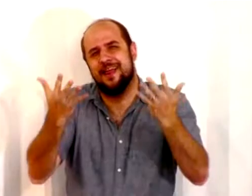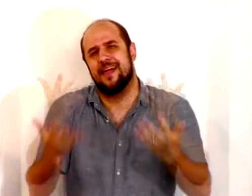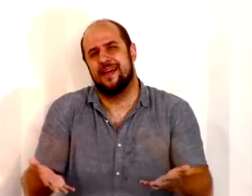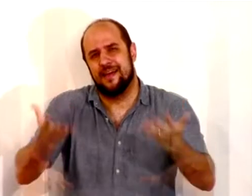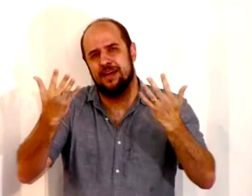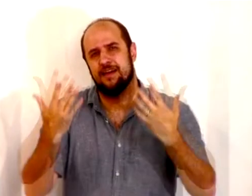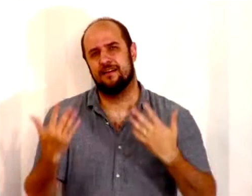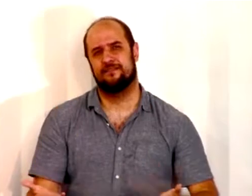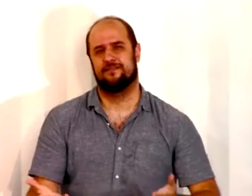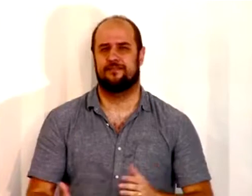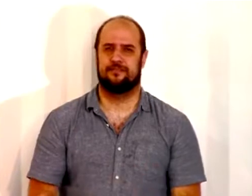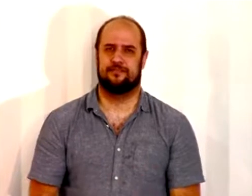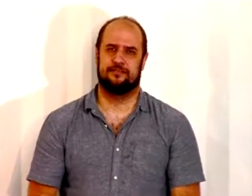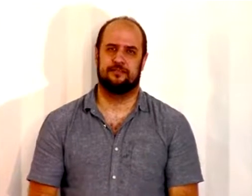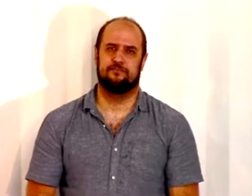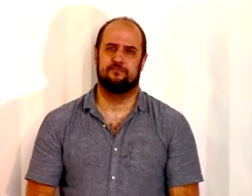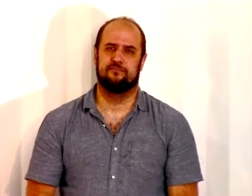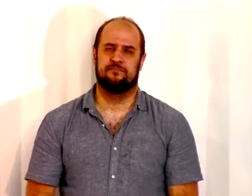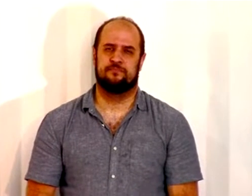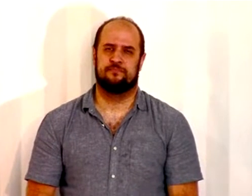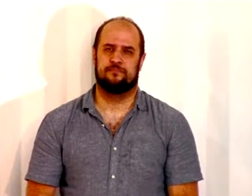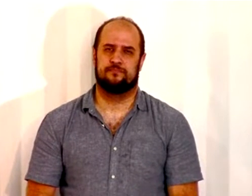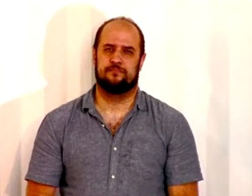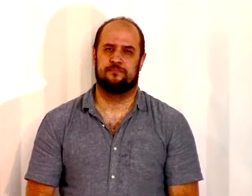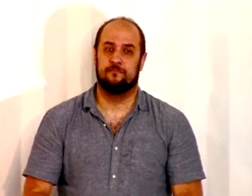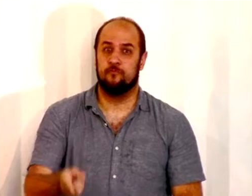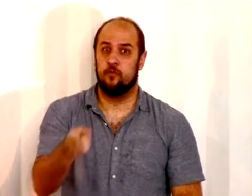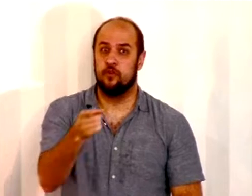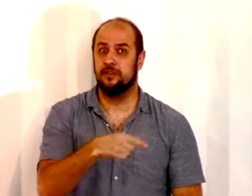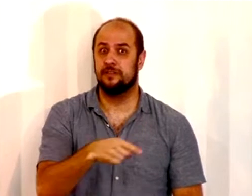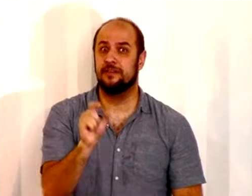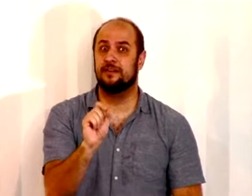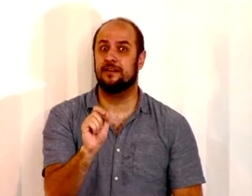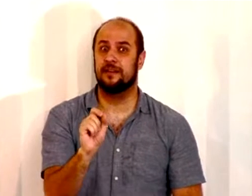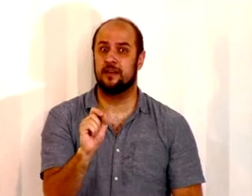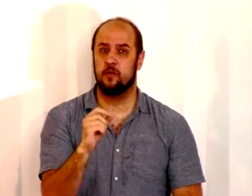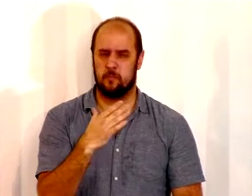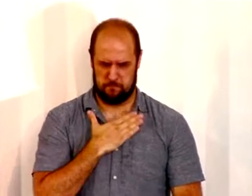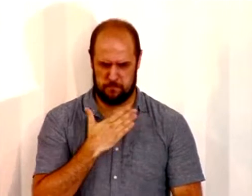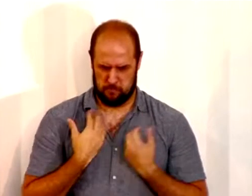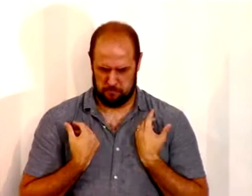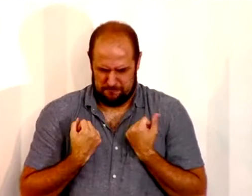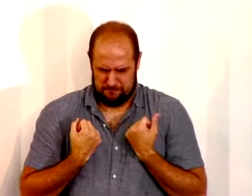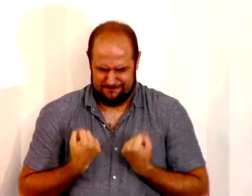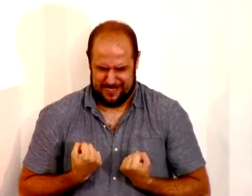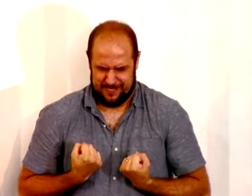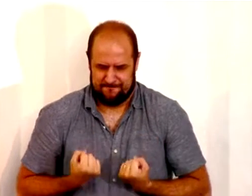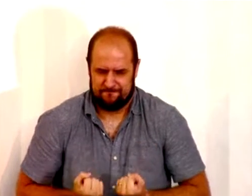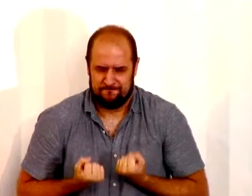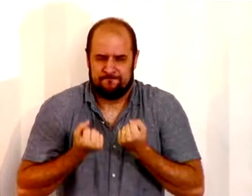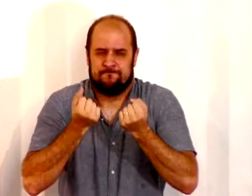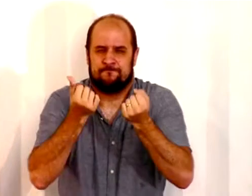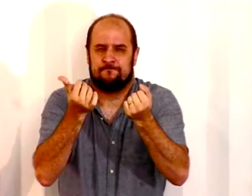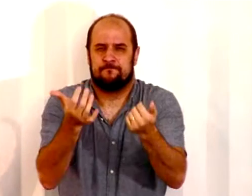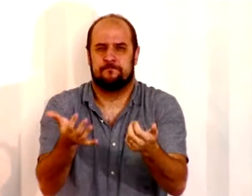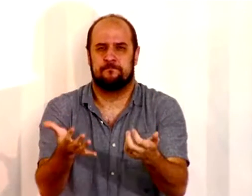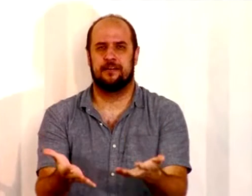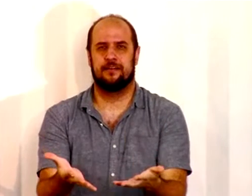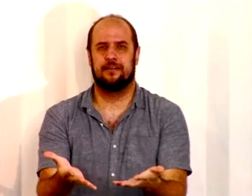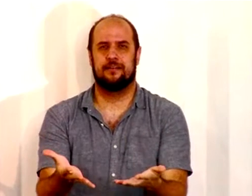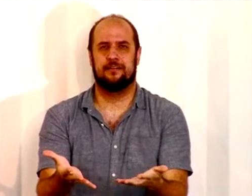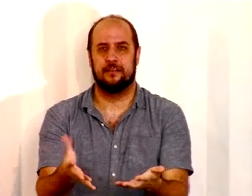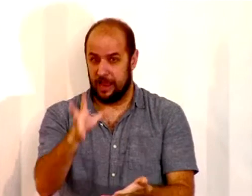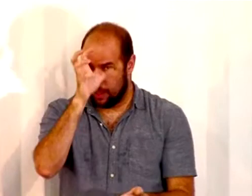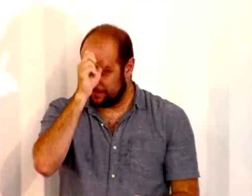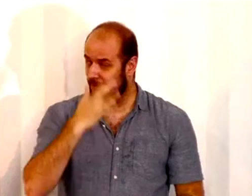sequência? Tomai sobre vós o meu jugo e aprendei de mim,